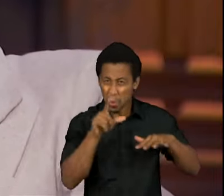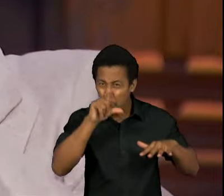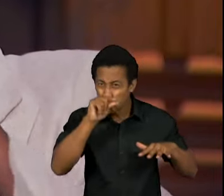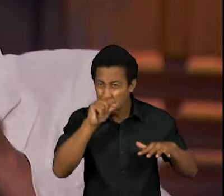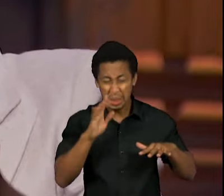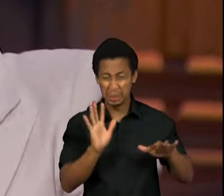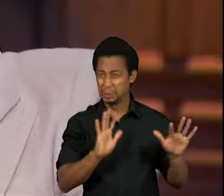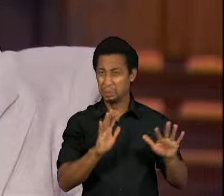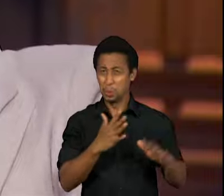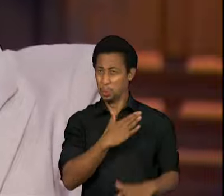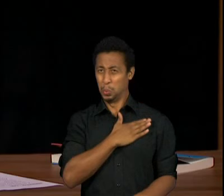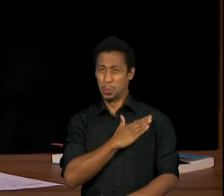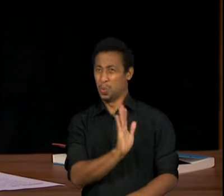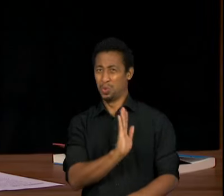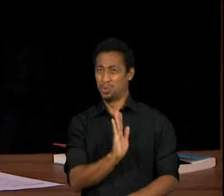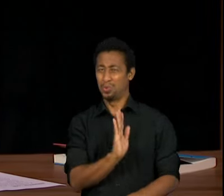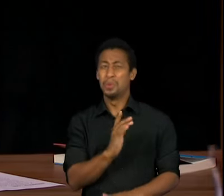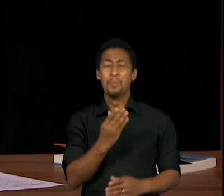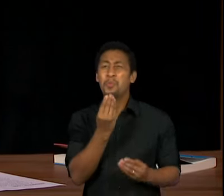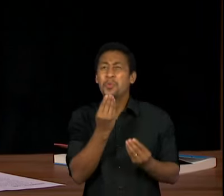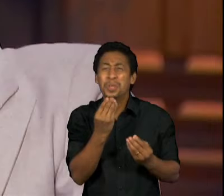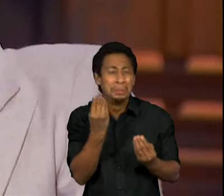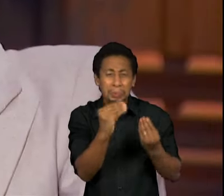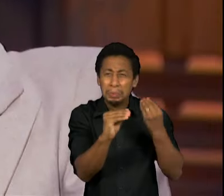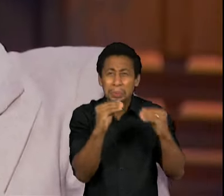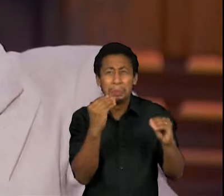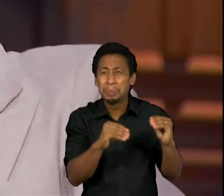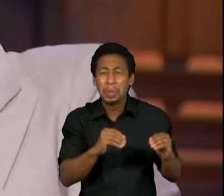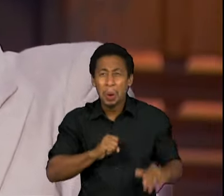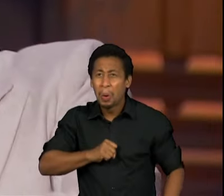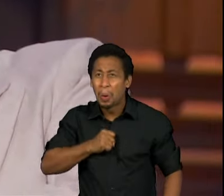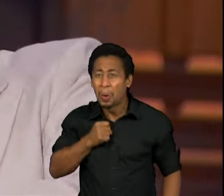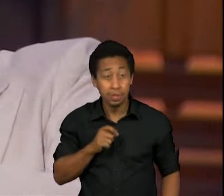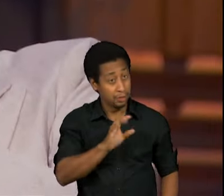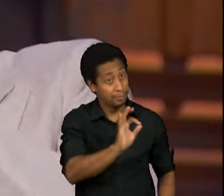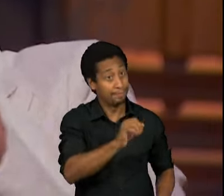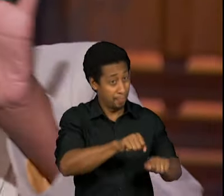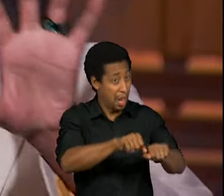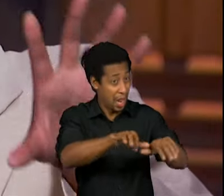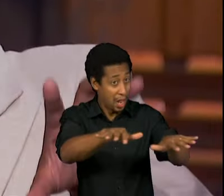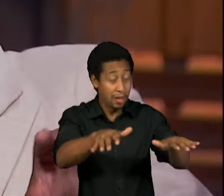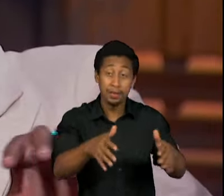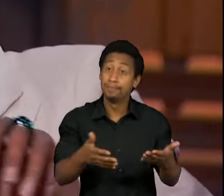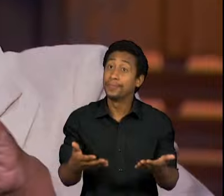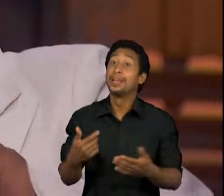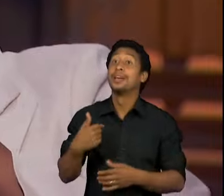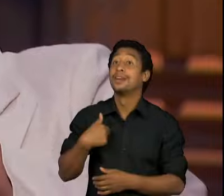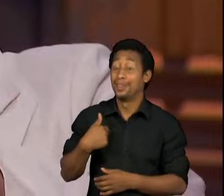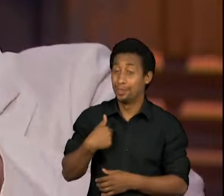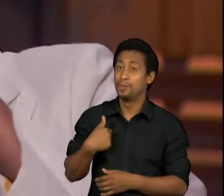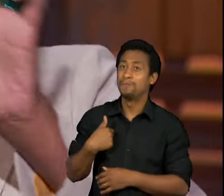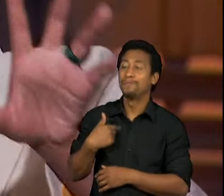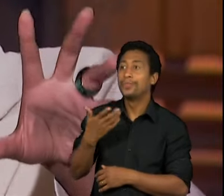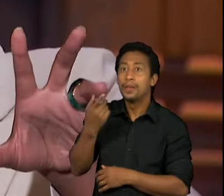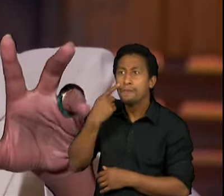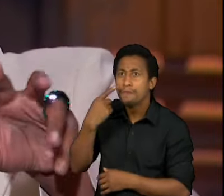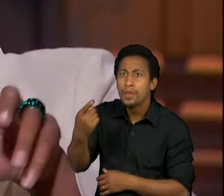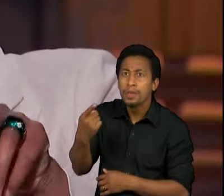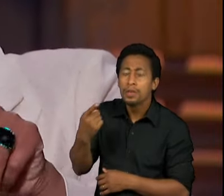eu acho que ele fica um ódio um clima de polarização absurda e eu fiquei um fim de semana inteiro apanha lá no Twitter a partir de